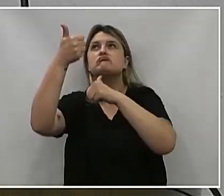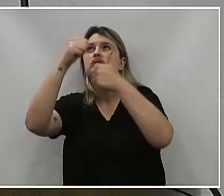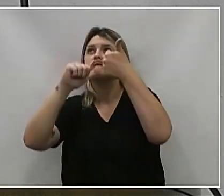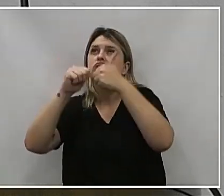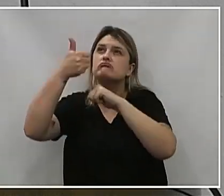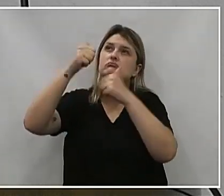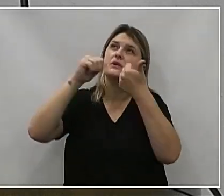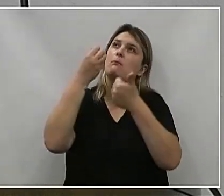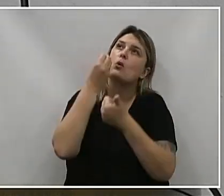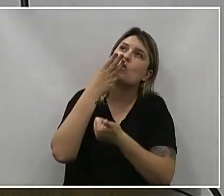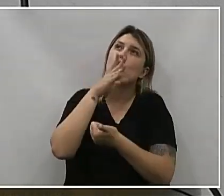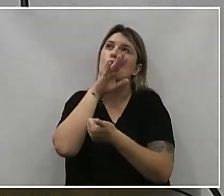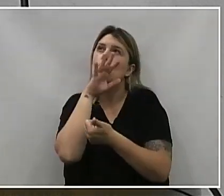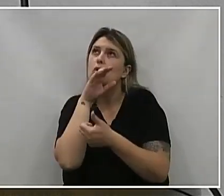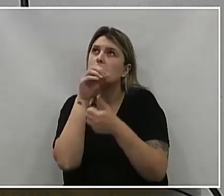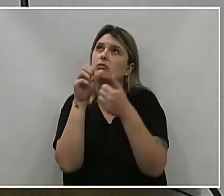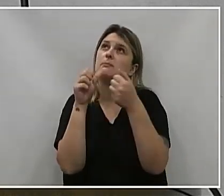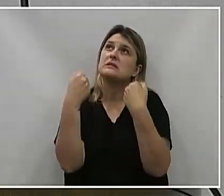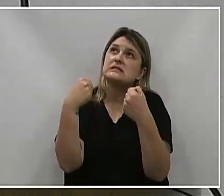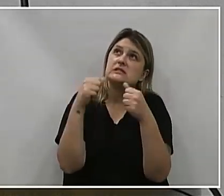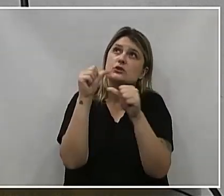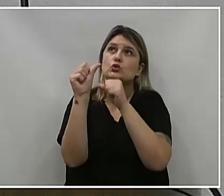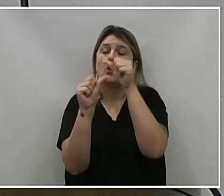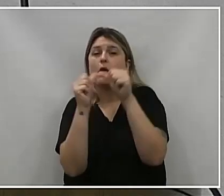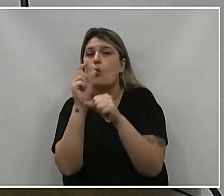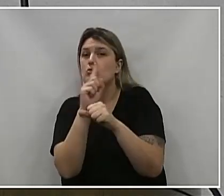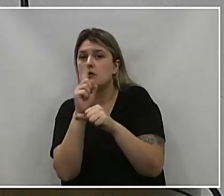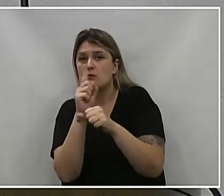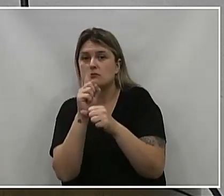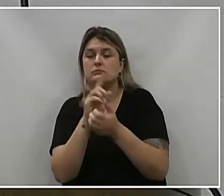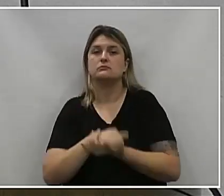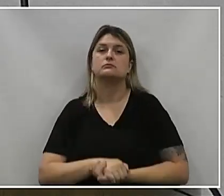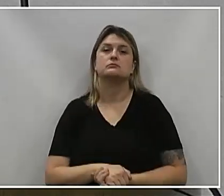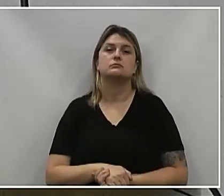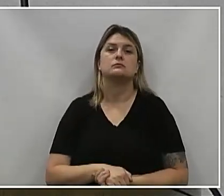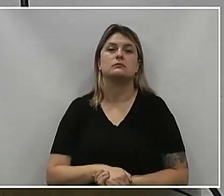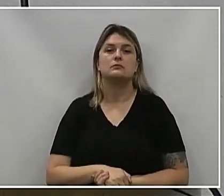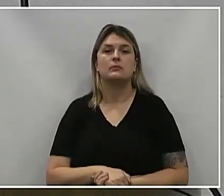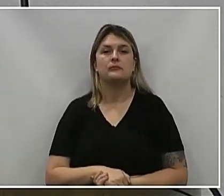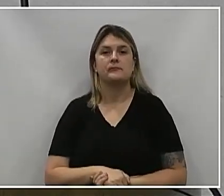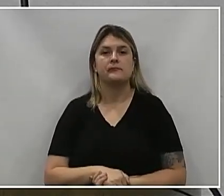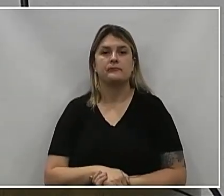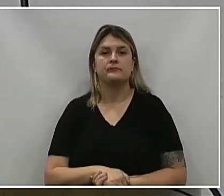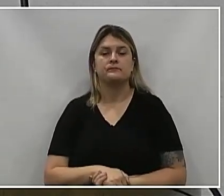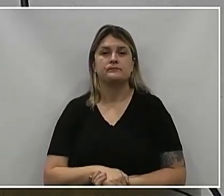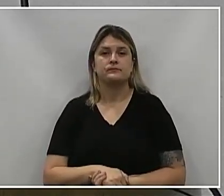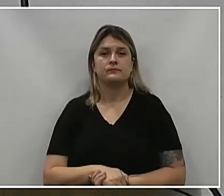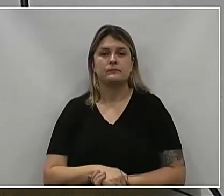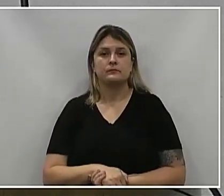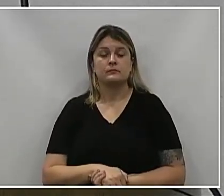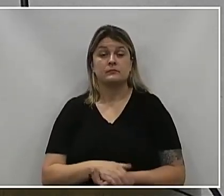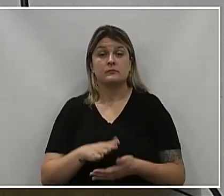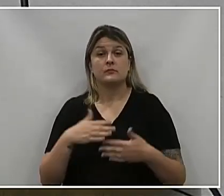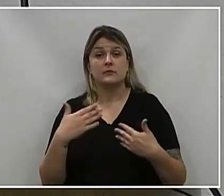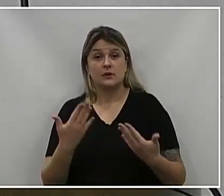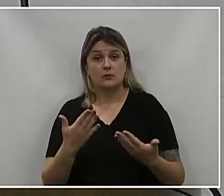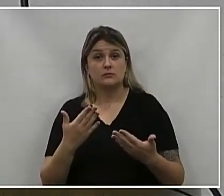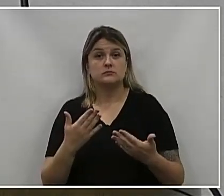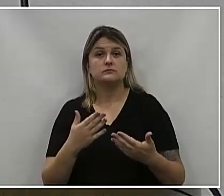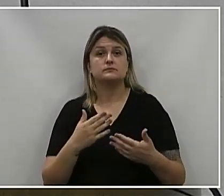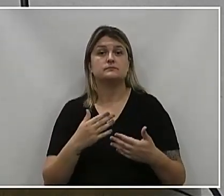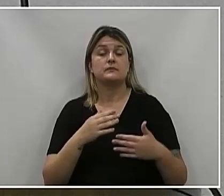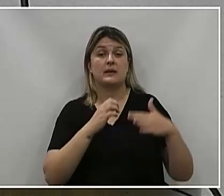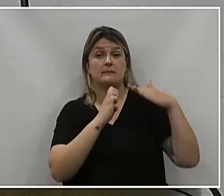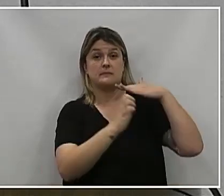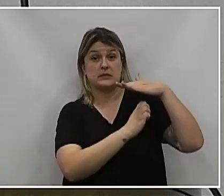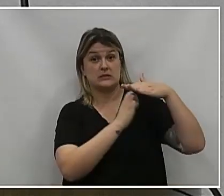física, estrutural deles e avaliaria se precisaria ou não a substituição. Isso, pela consultora,